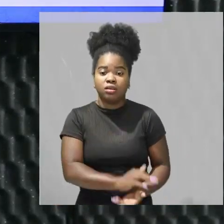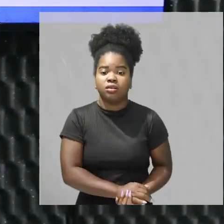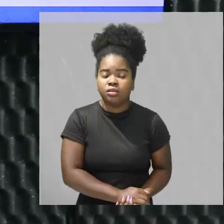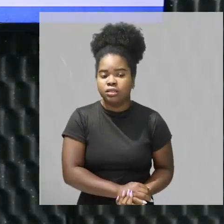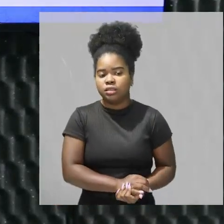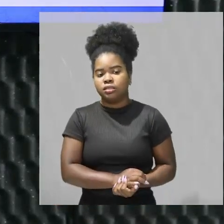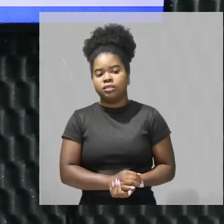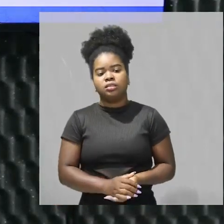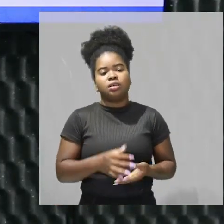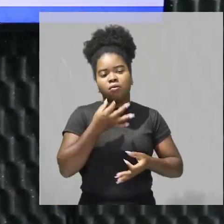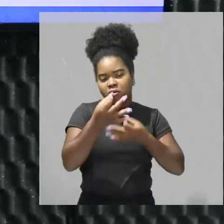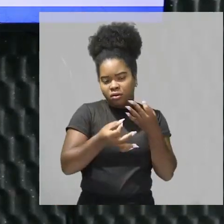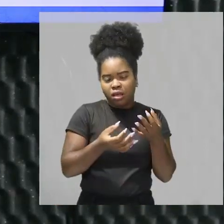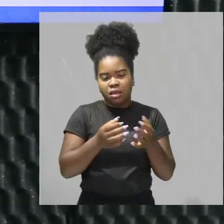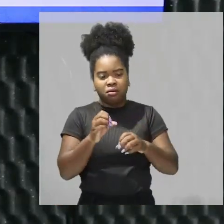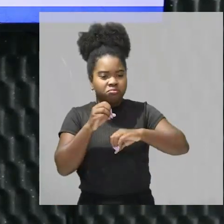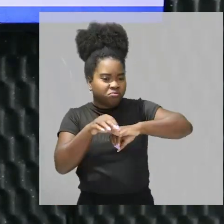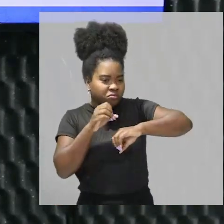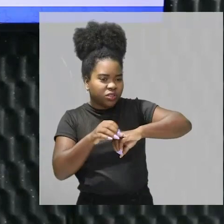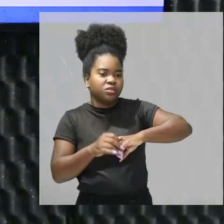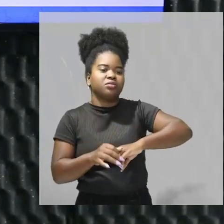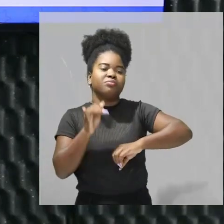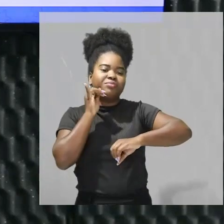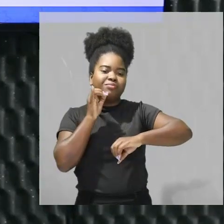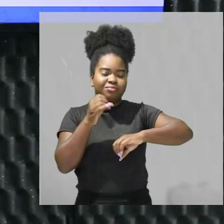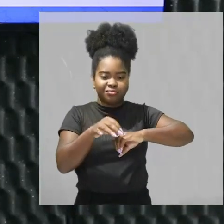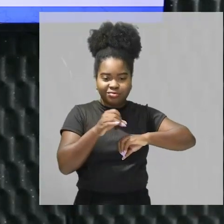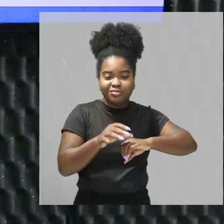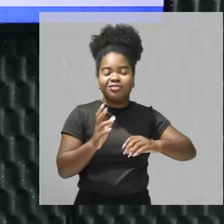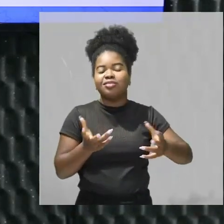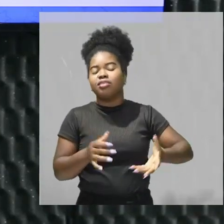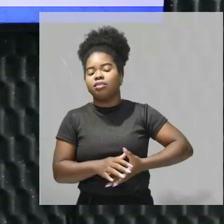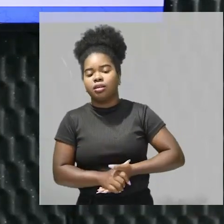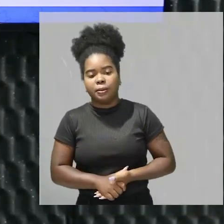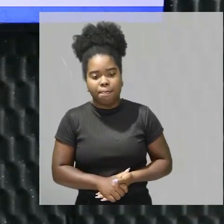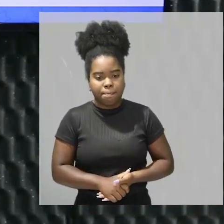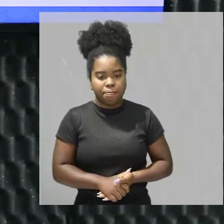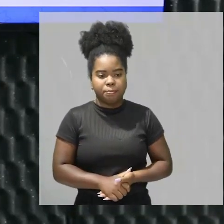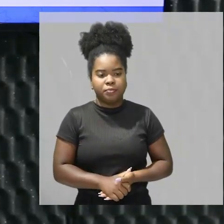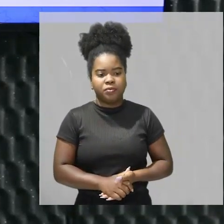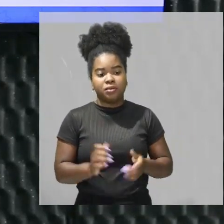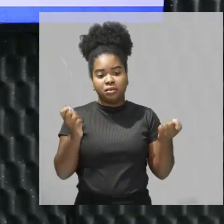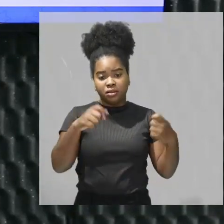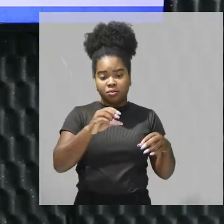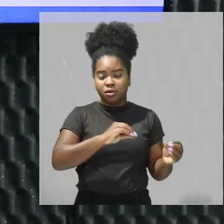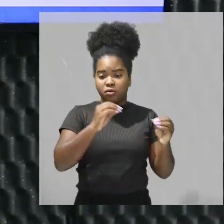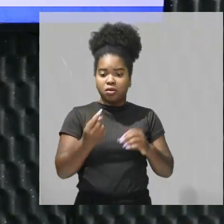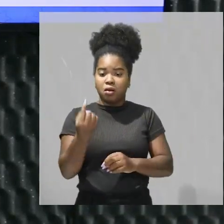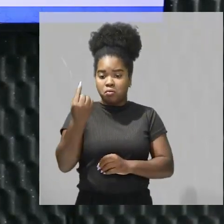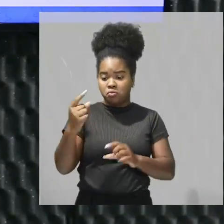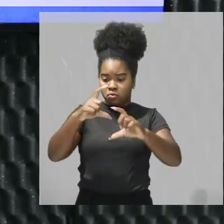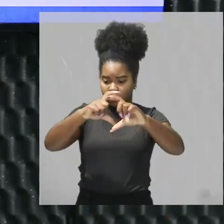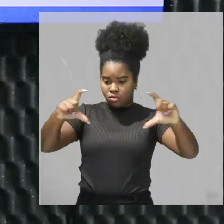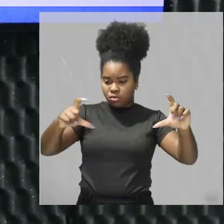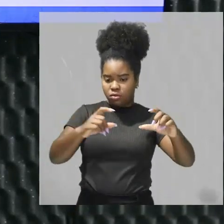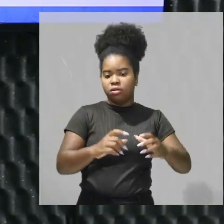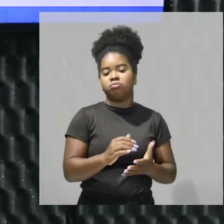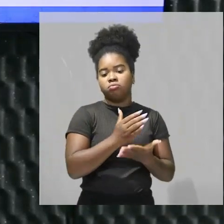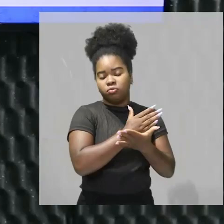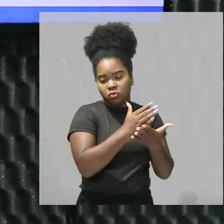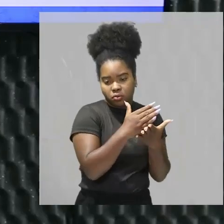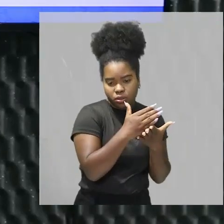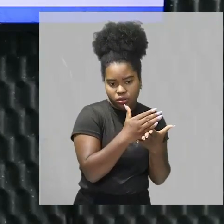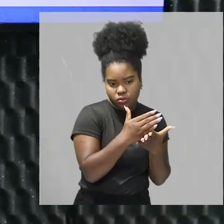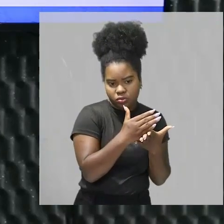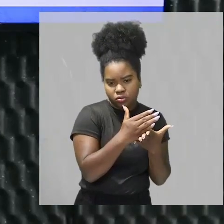como você pode distribuir o seu texto no espaço que tem. Vocês podem colocar um parágrafo para o desenvolvimento, para a introdução, que vai ficar ali